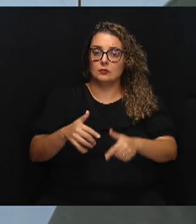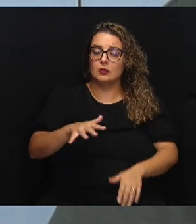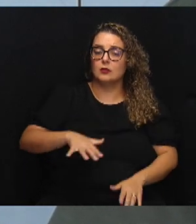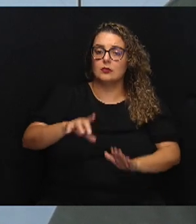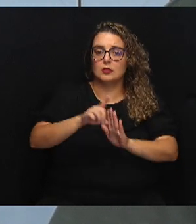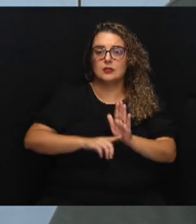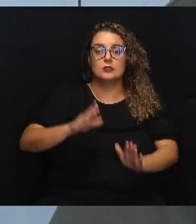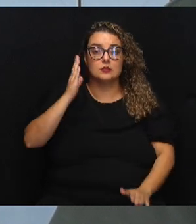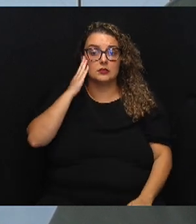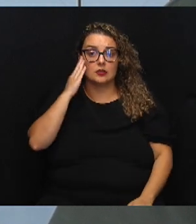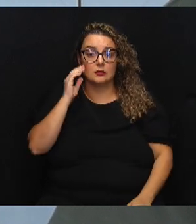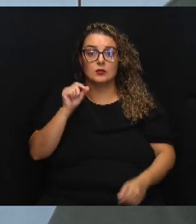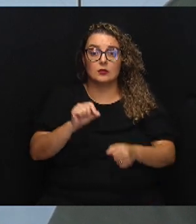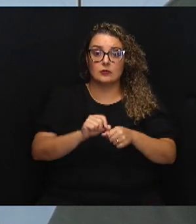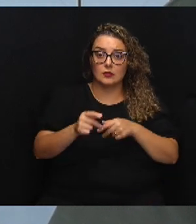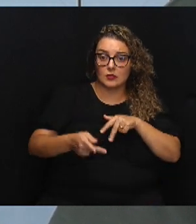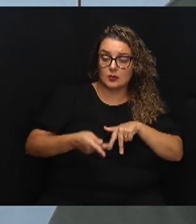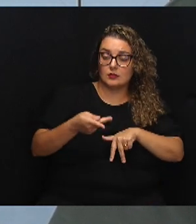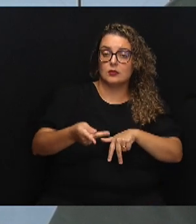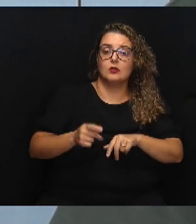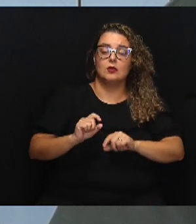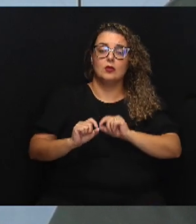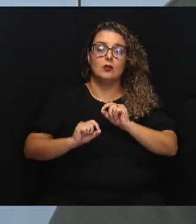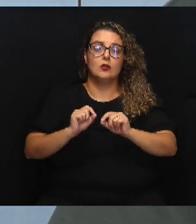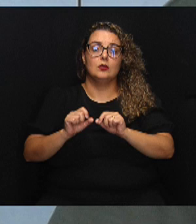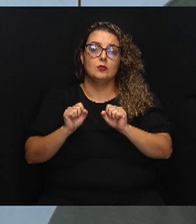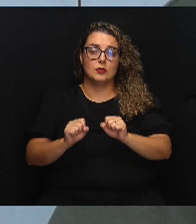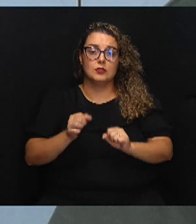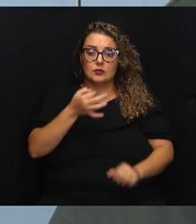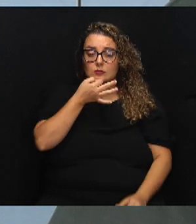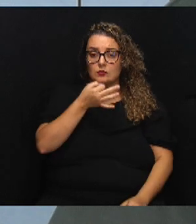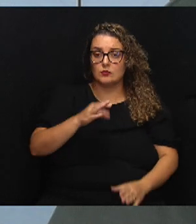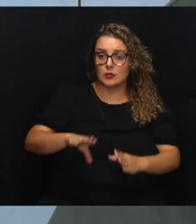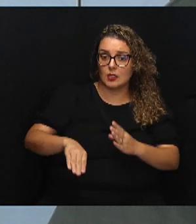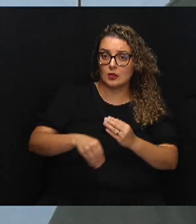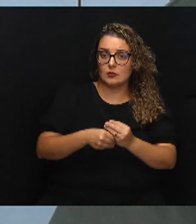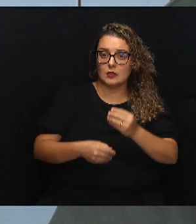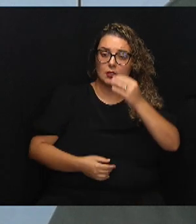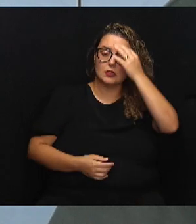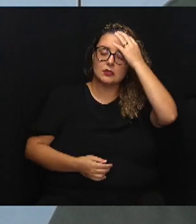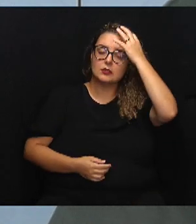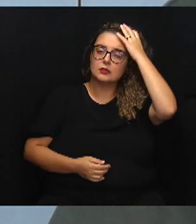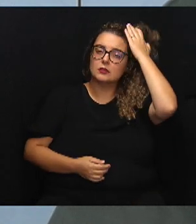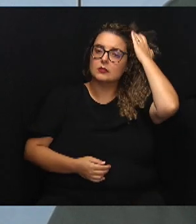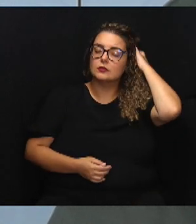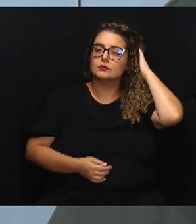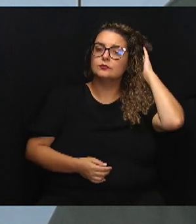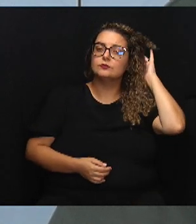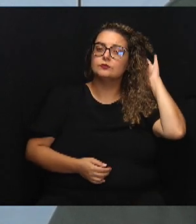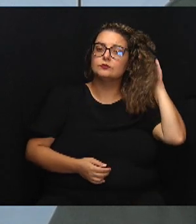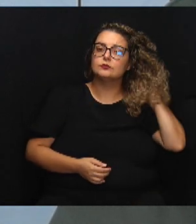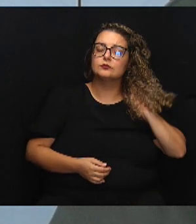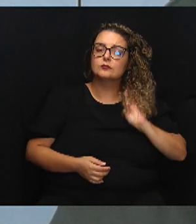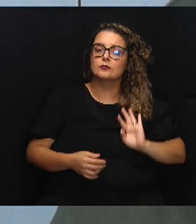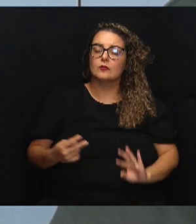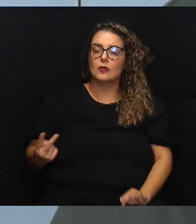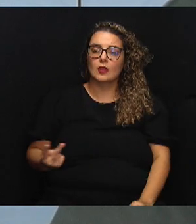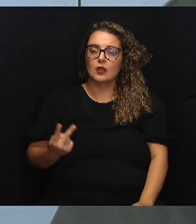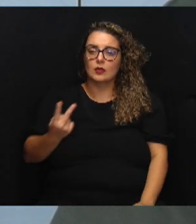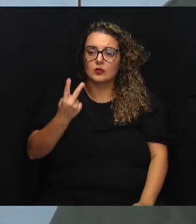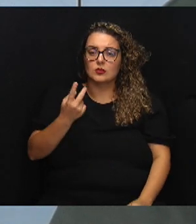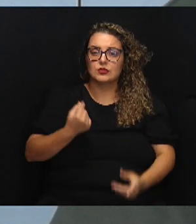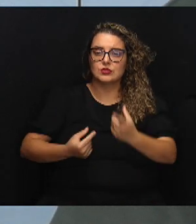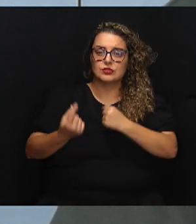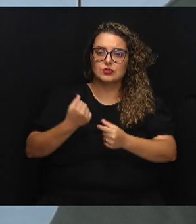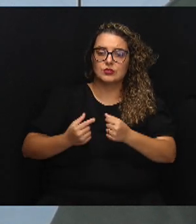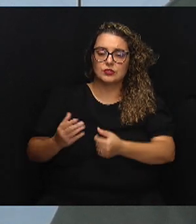o que faz, o que fala, onde poderia ser sugerida uma emenda que, com esse valor de